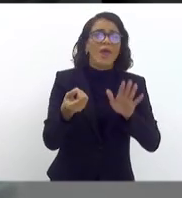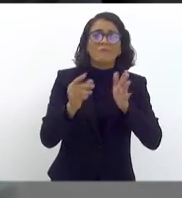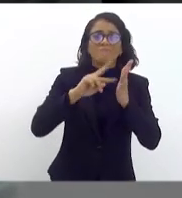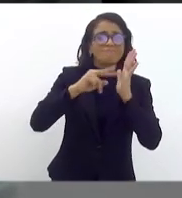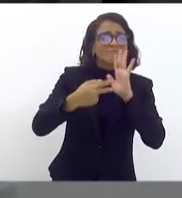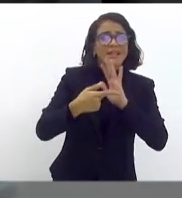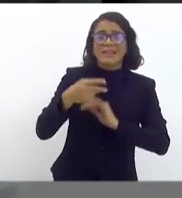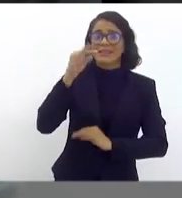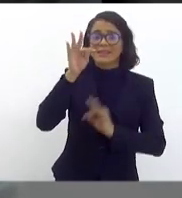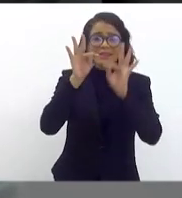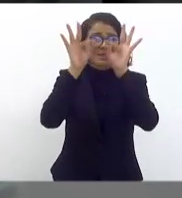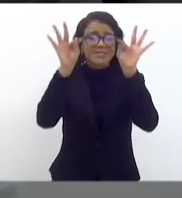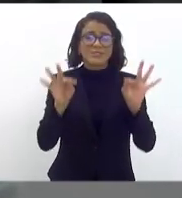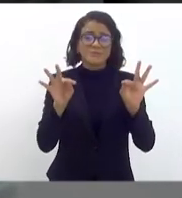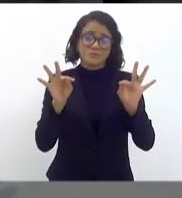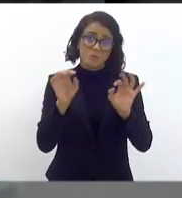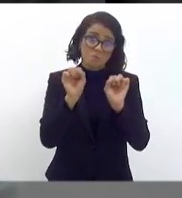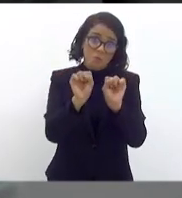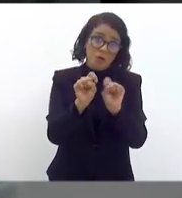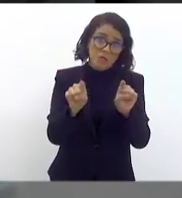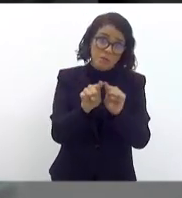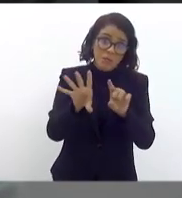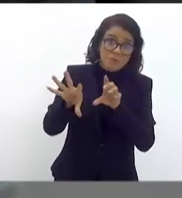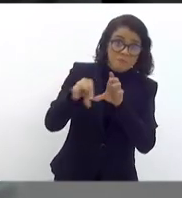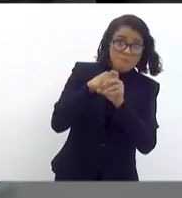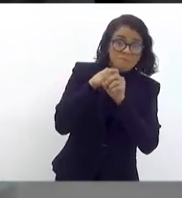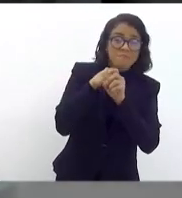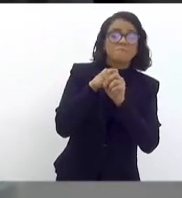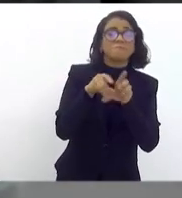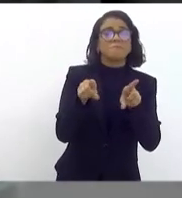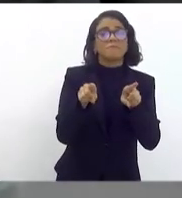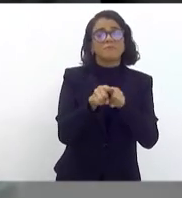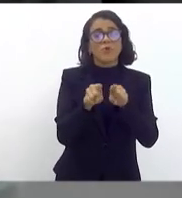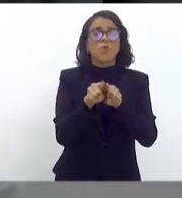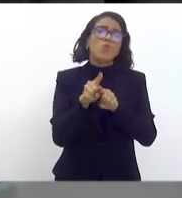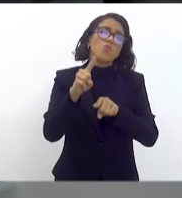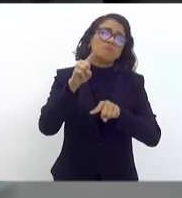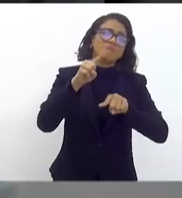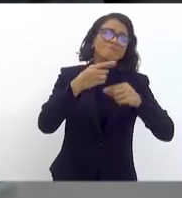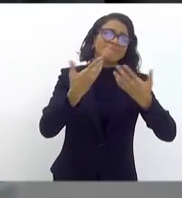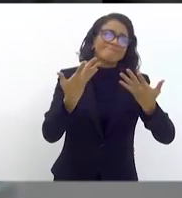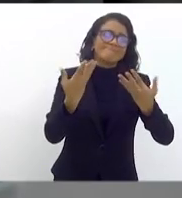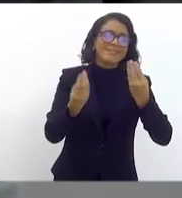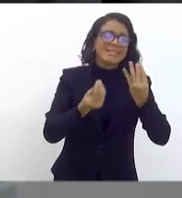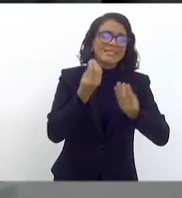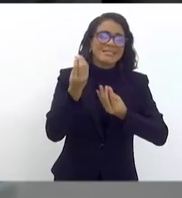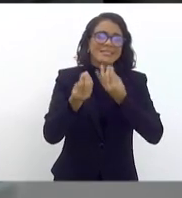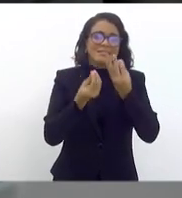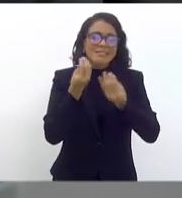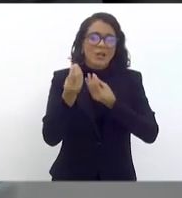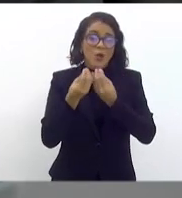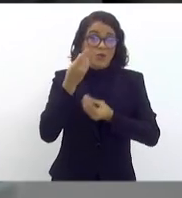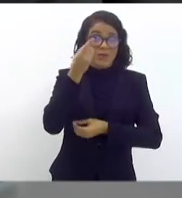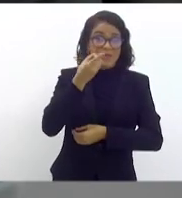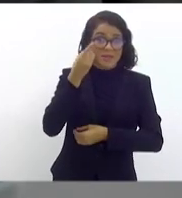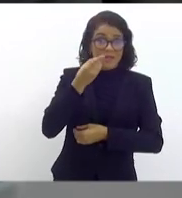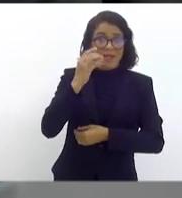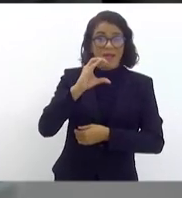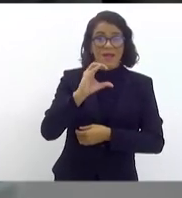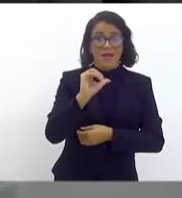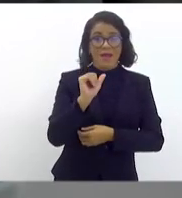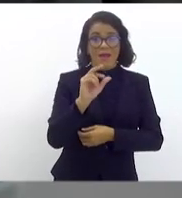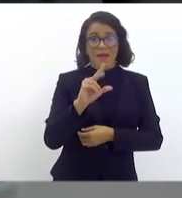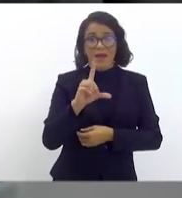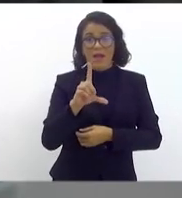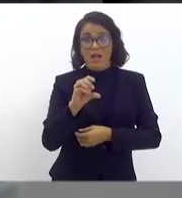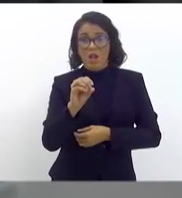trabalhos. Mas que pode ser, inclusive, um elemento para, conforme o deputado Carlos Macedo